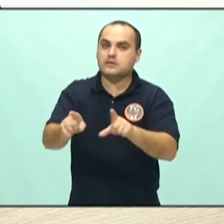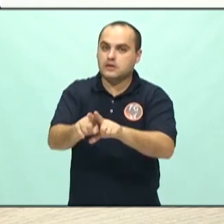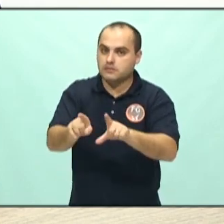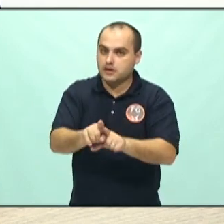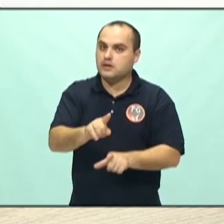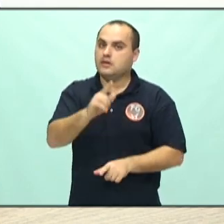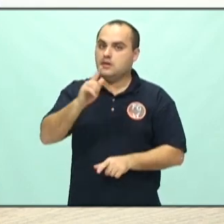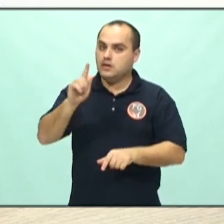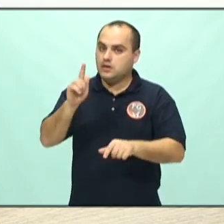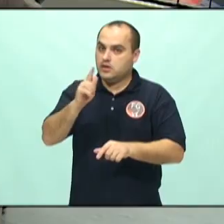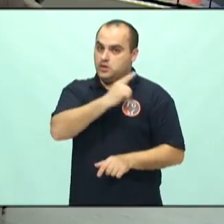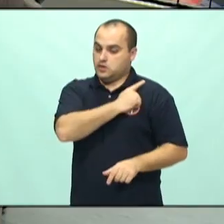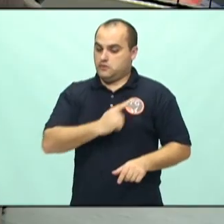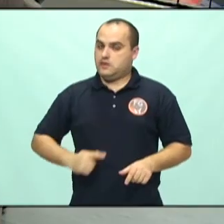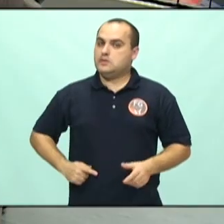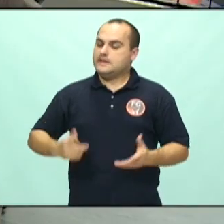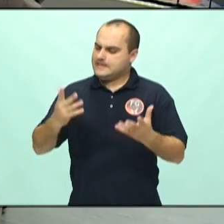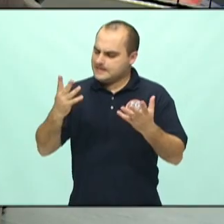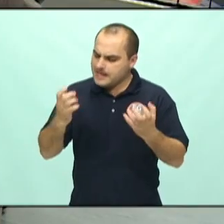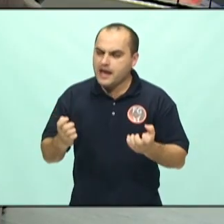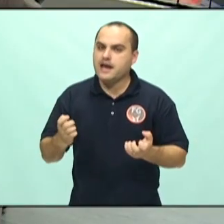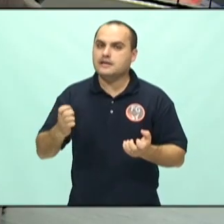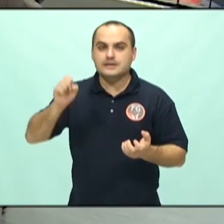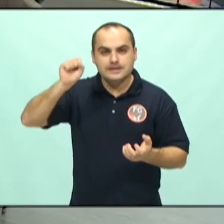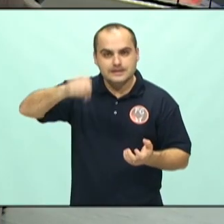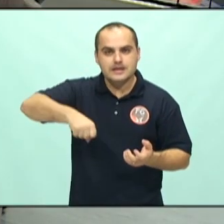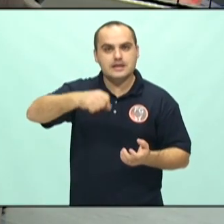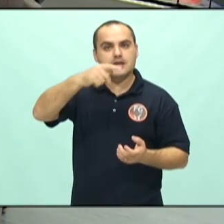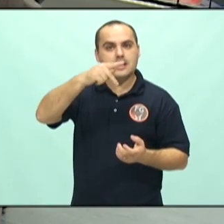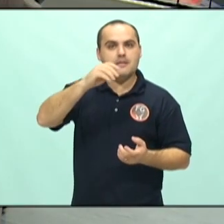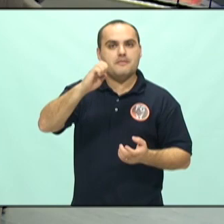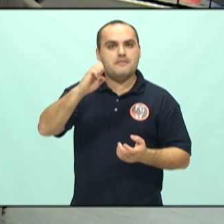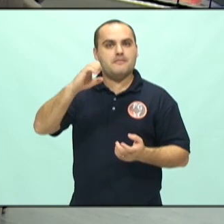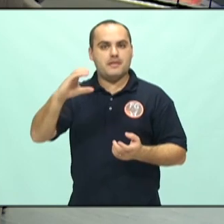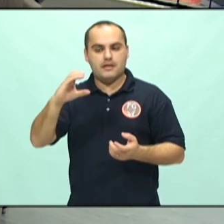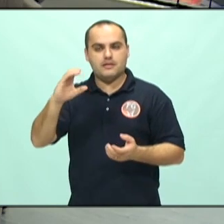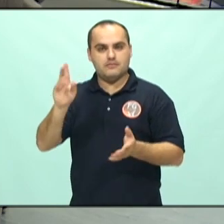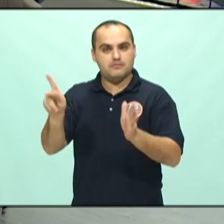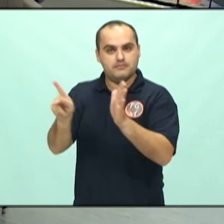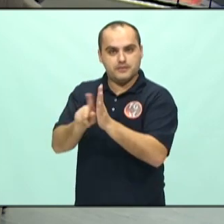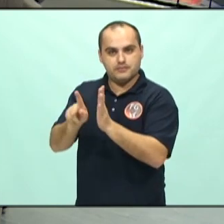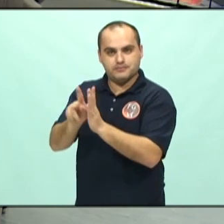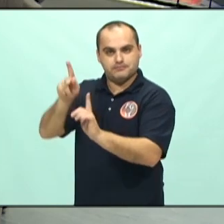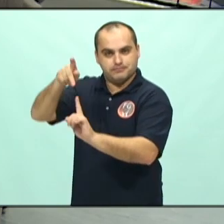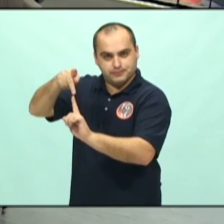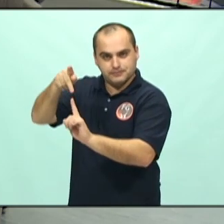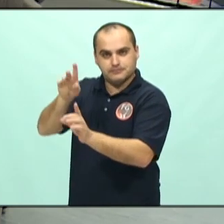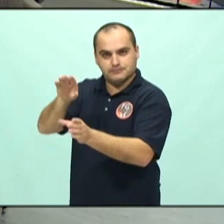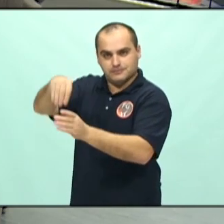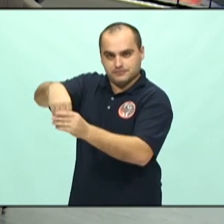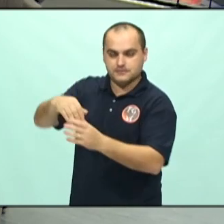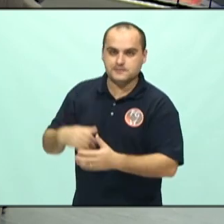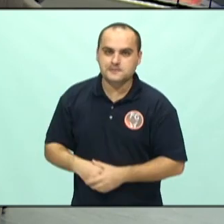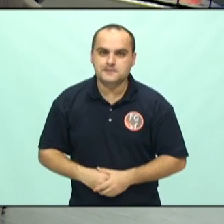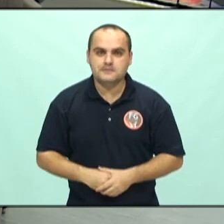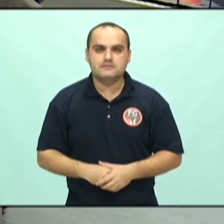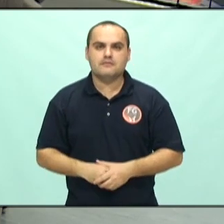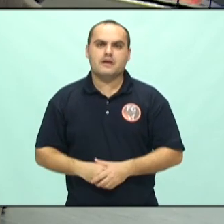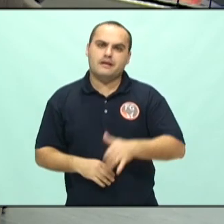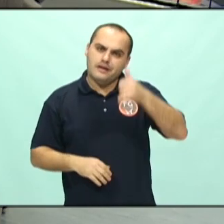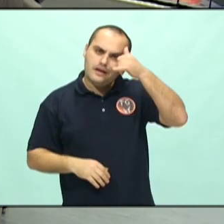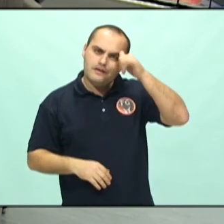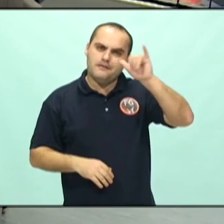que a PEC inclua os servidores, e para que eles não tenham o trabalho de fazer as suas reformas, os